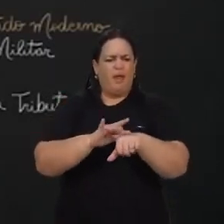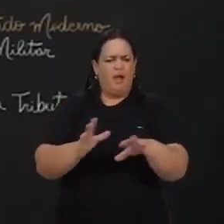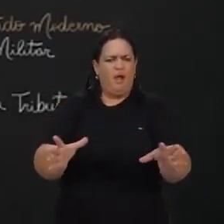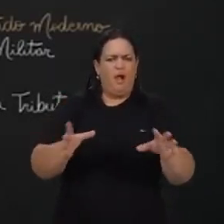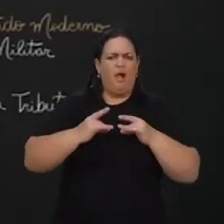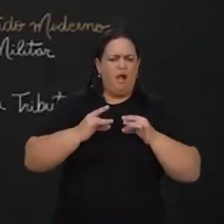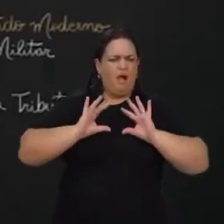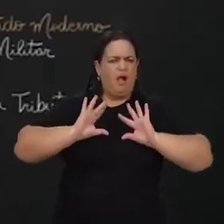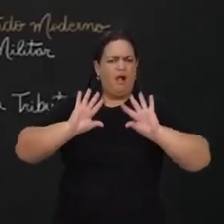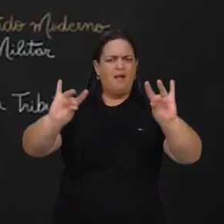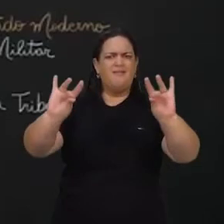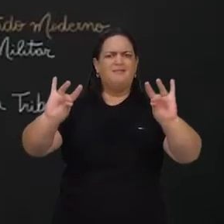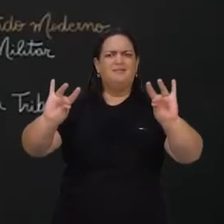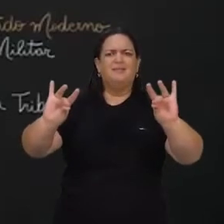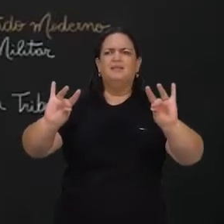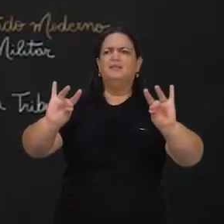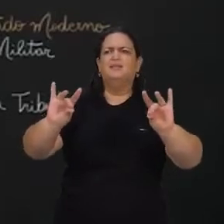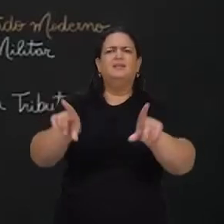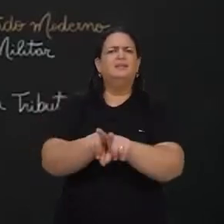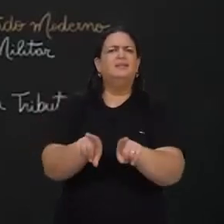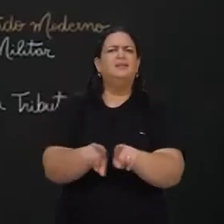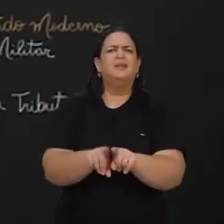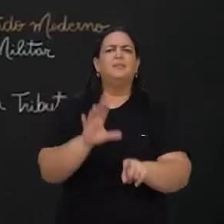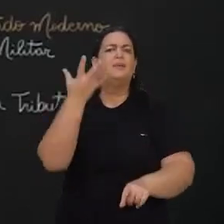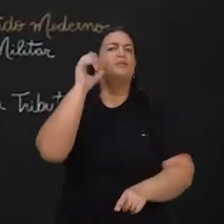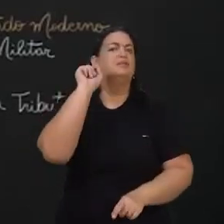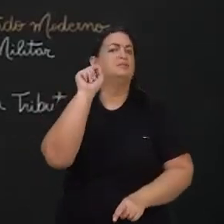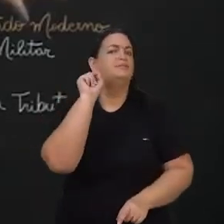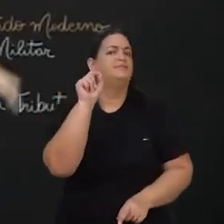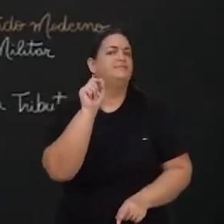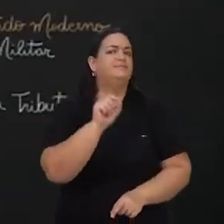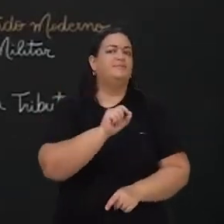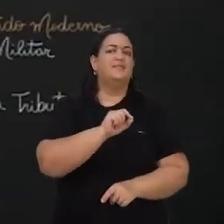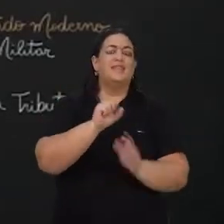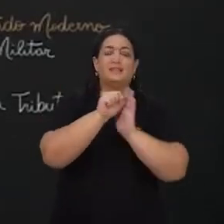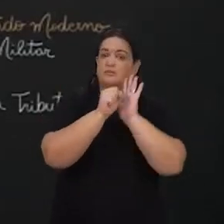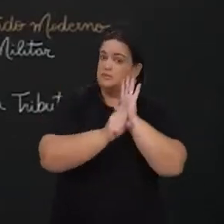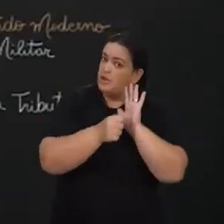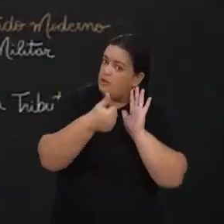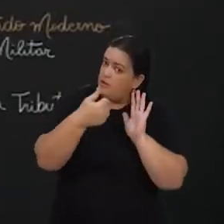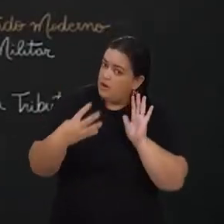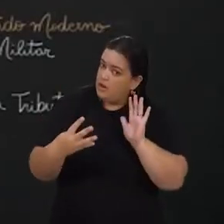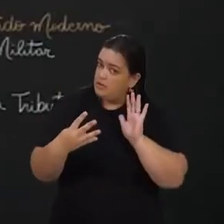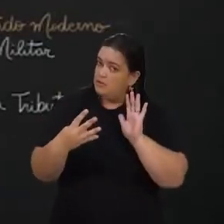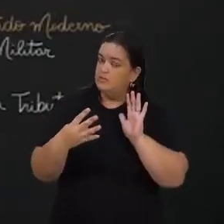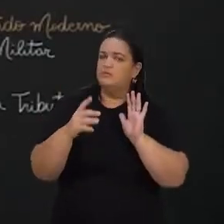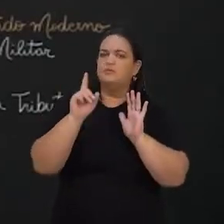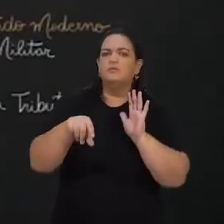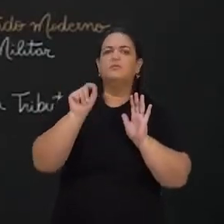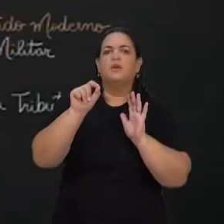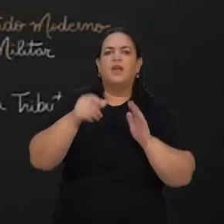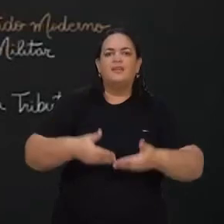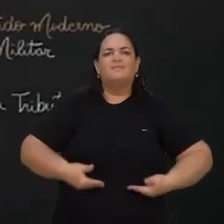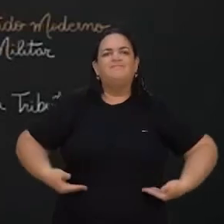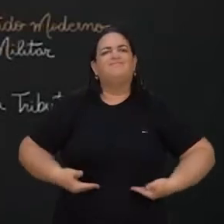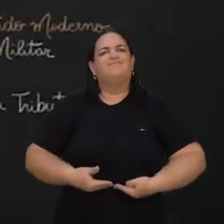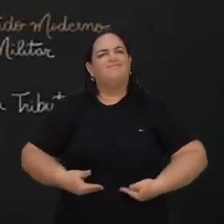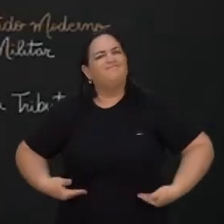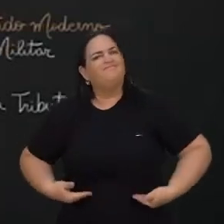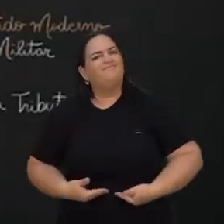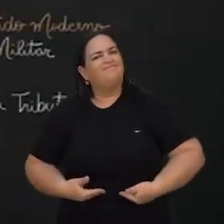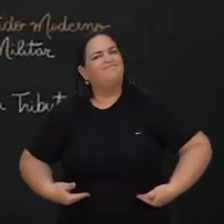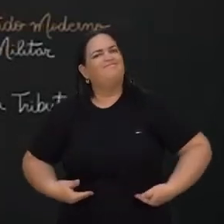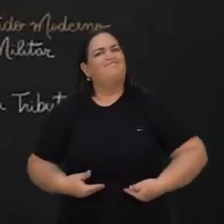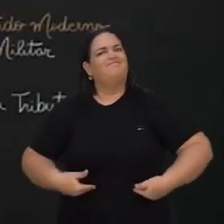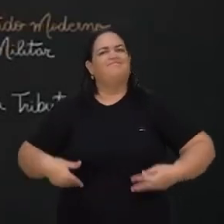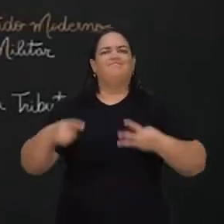que atingiu a população europeia, sobretudo no século XIV, foi a fome. Isso é um elemento bastante importante